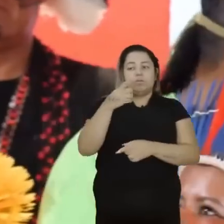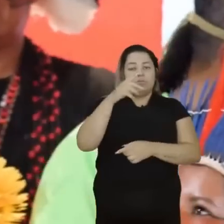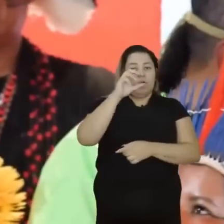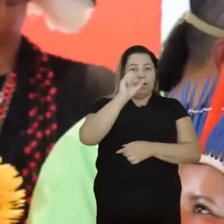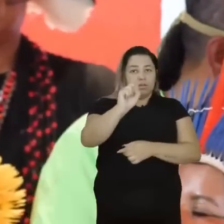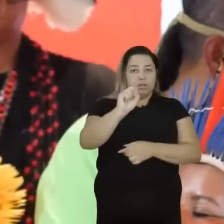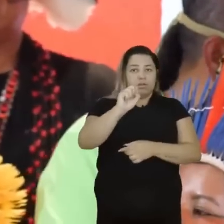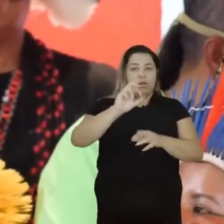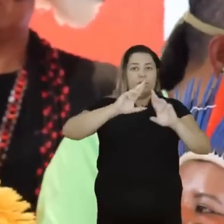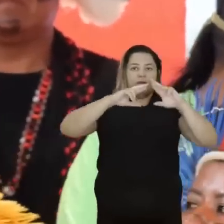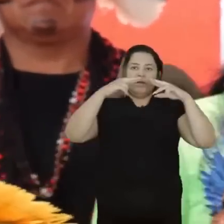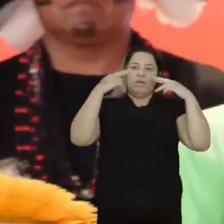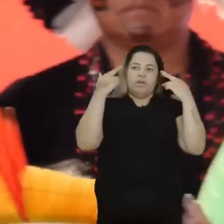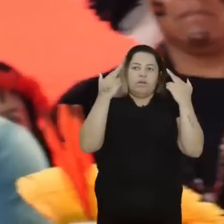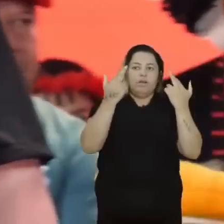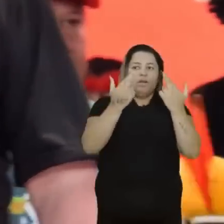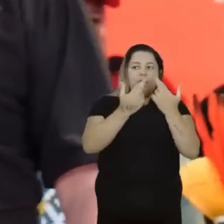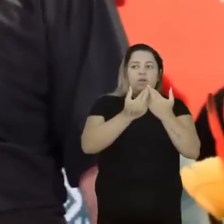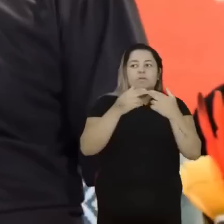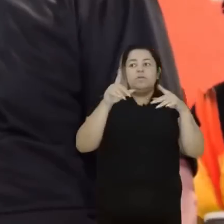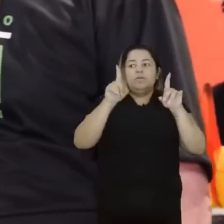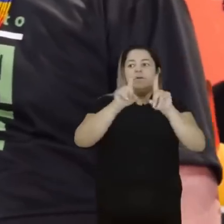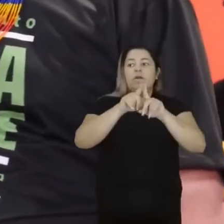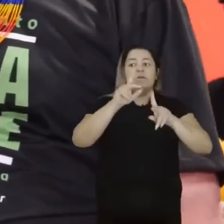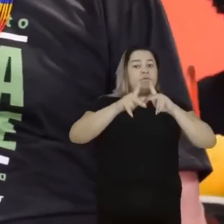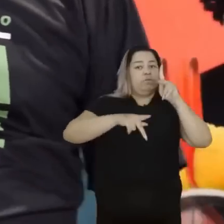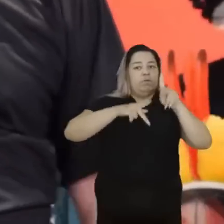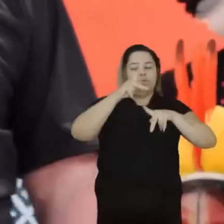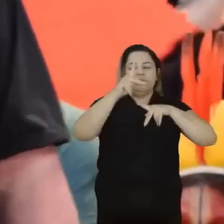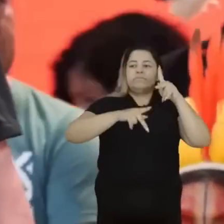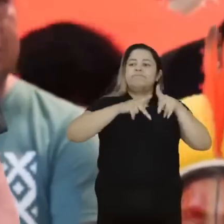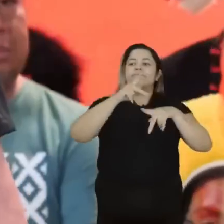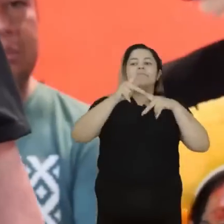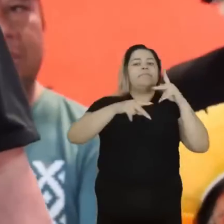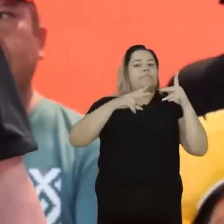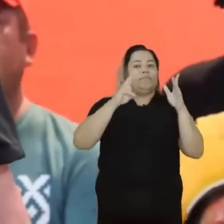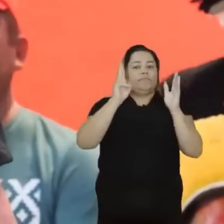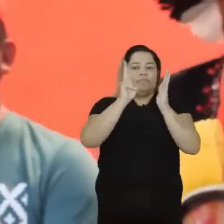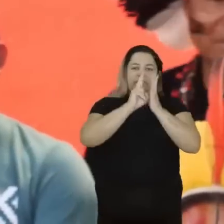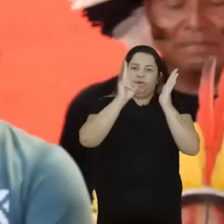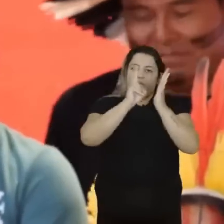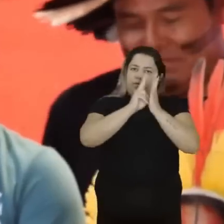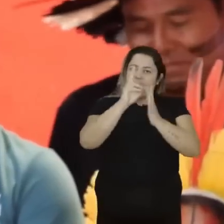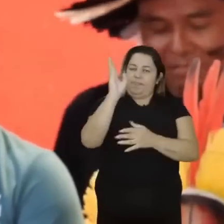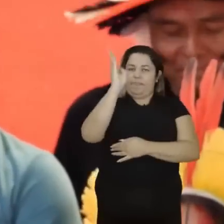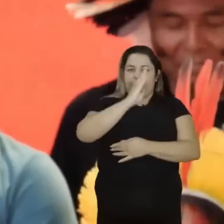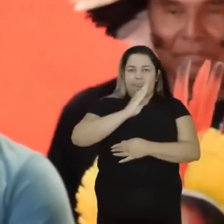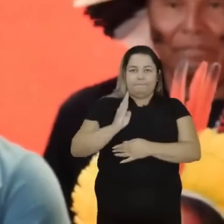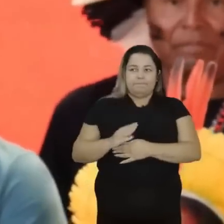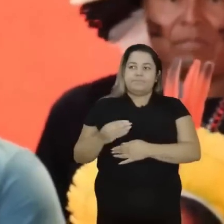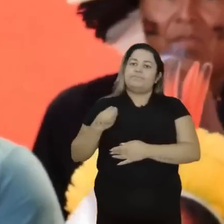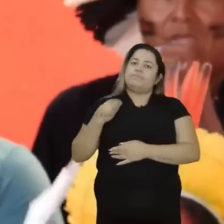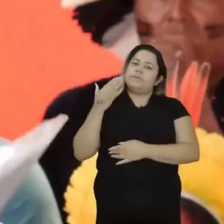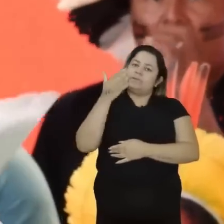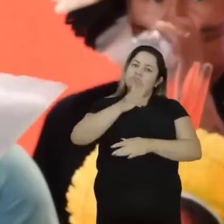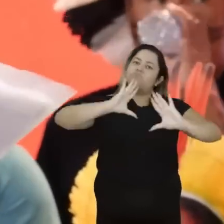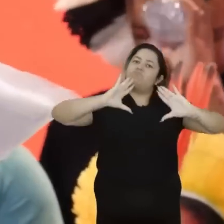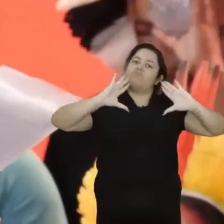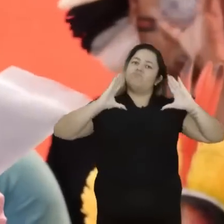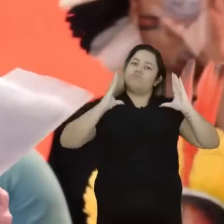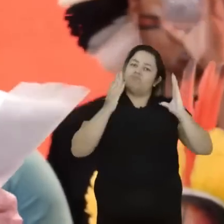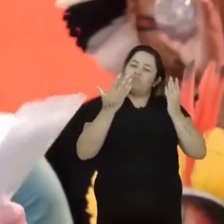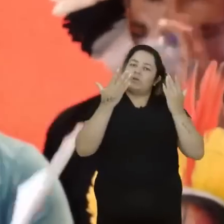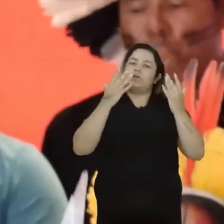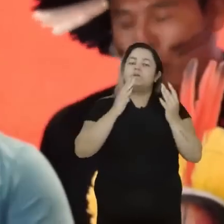18ª reunião em que os povos indígenas do Brasil participam de um evento dessa